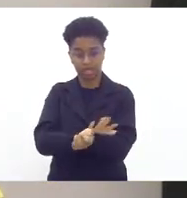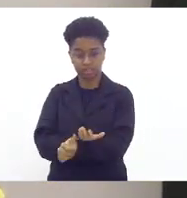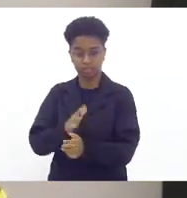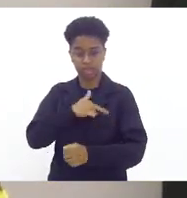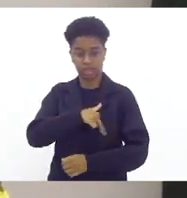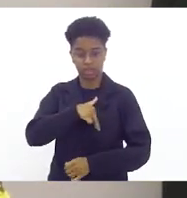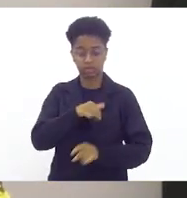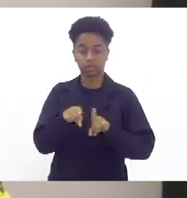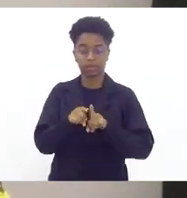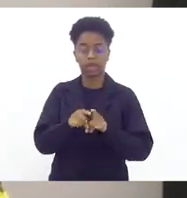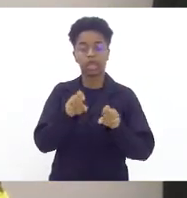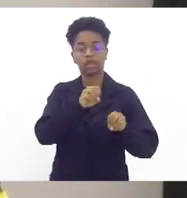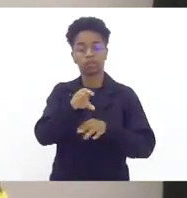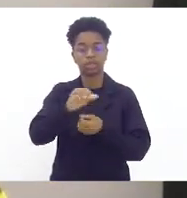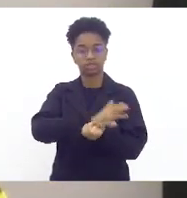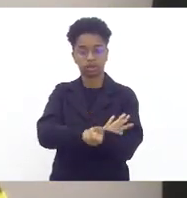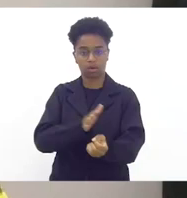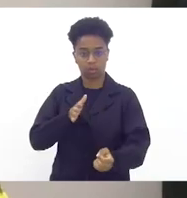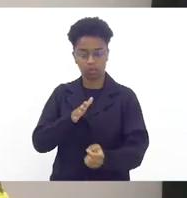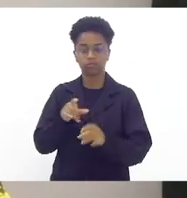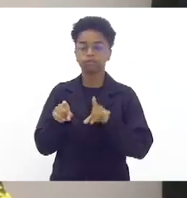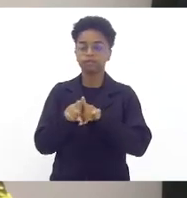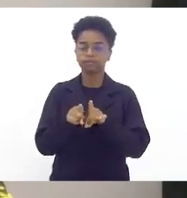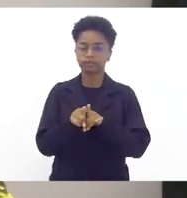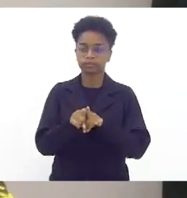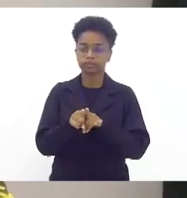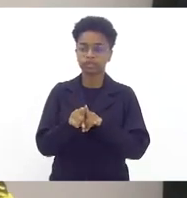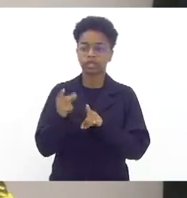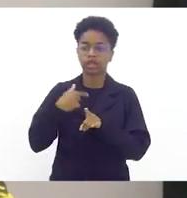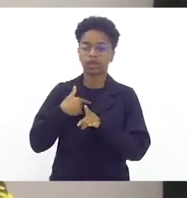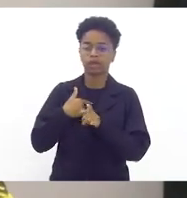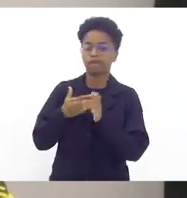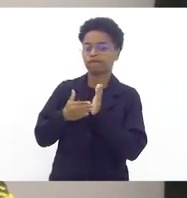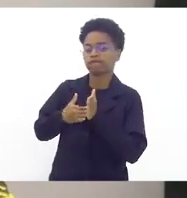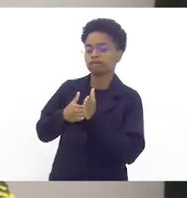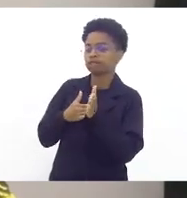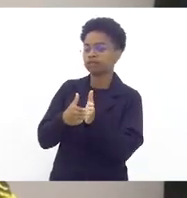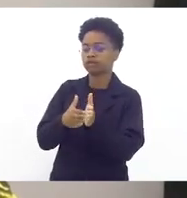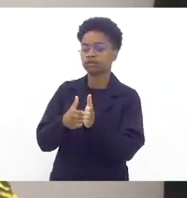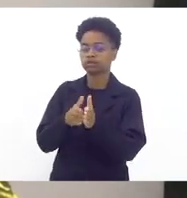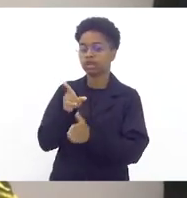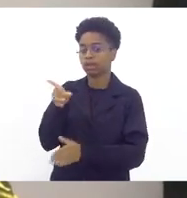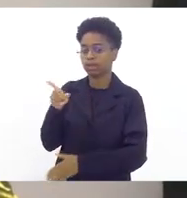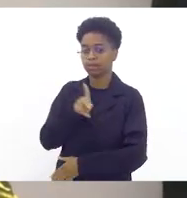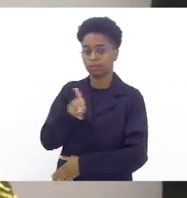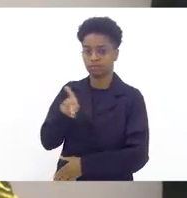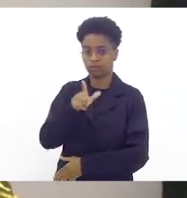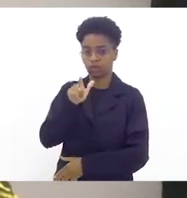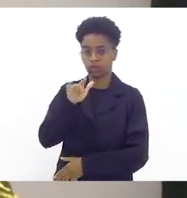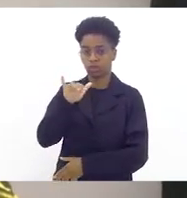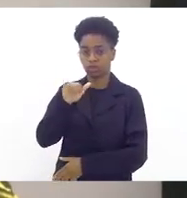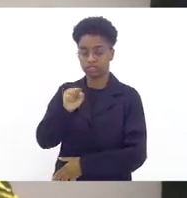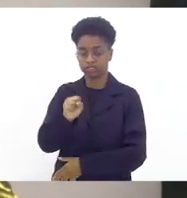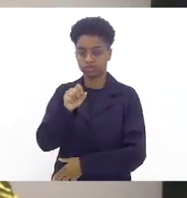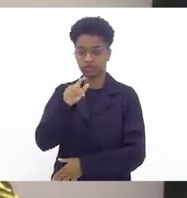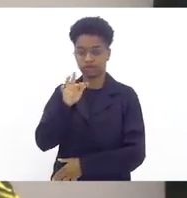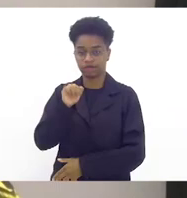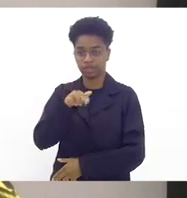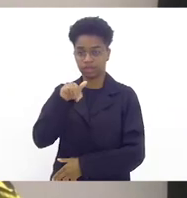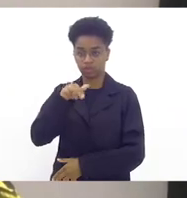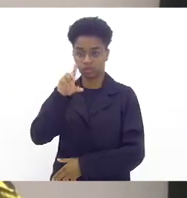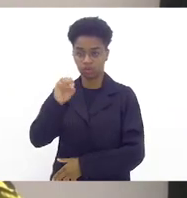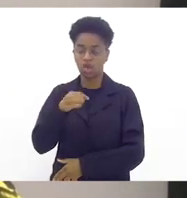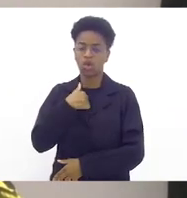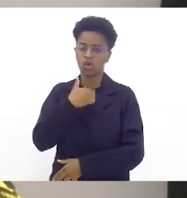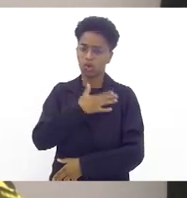educação antirracista. e vou na mesma onda do professor Luiz Fernando, que é a seguinte, eu